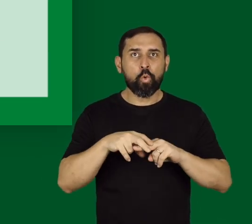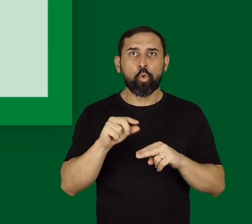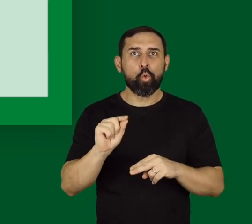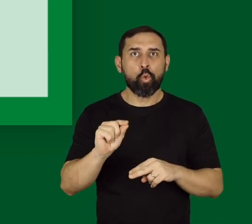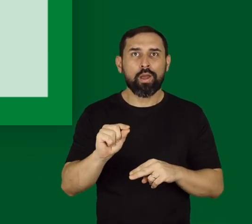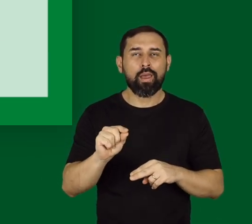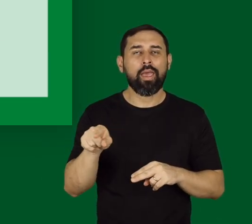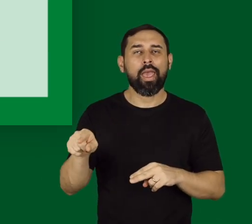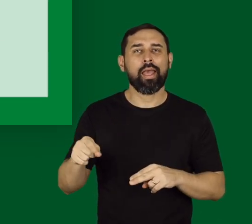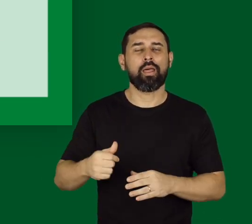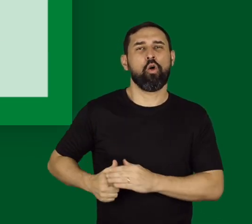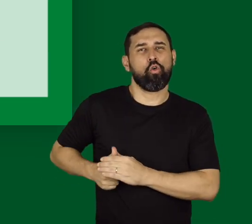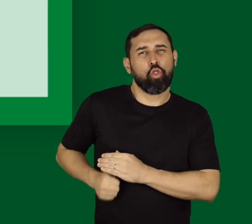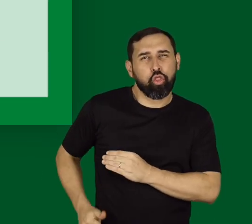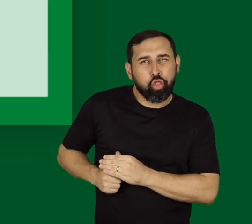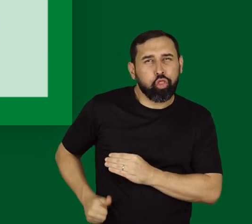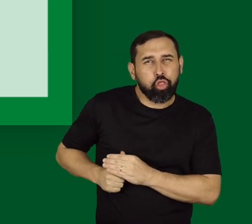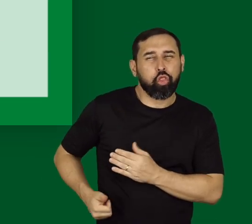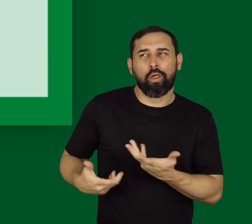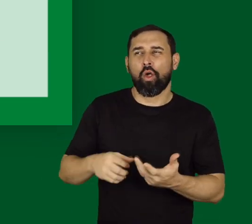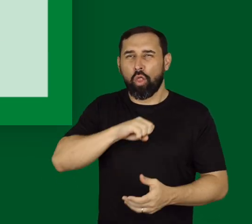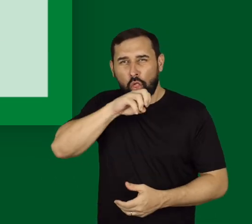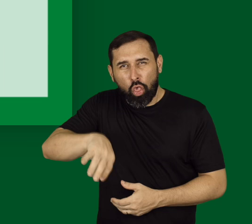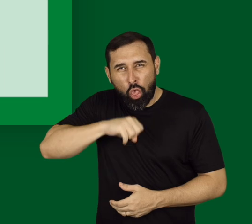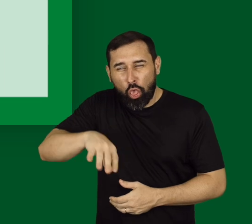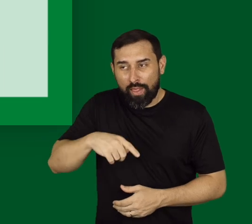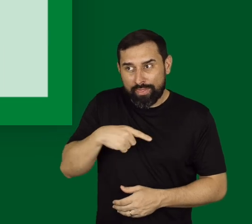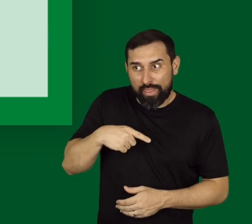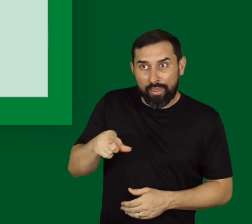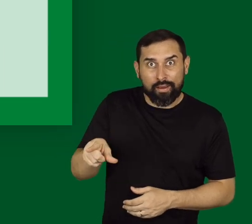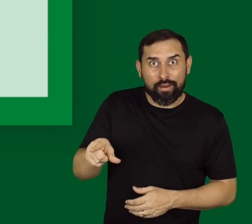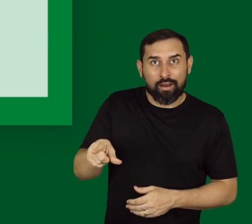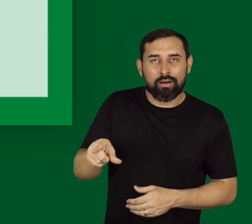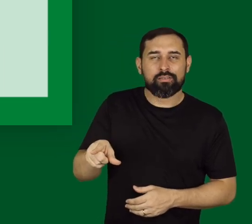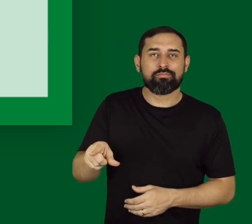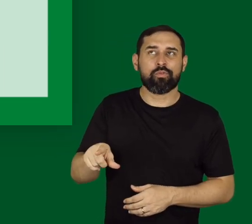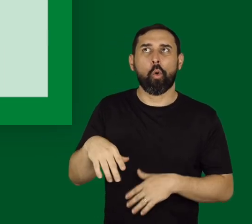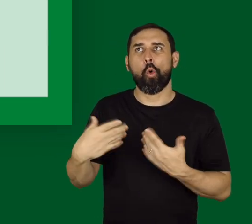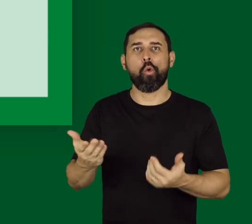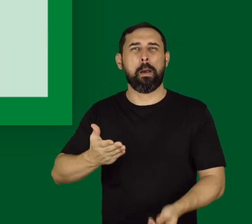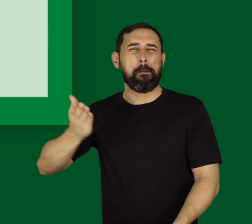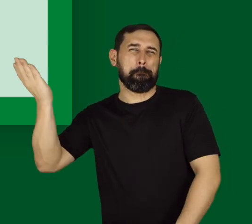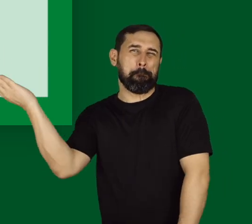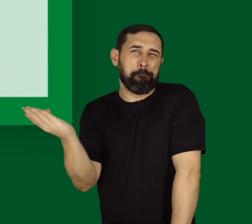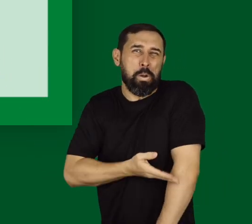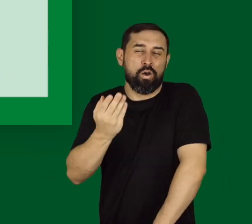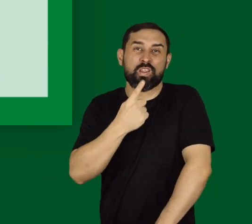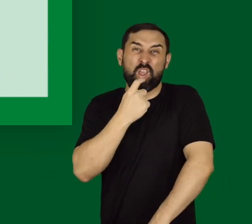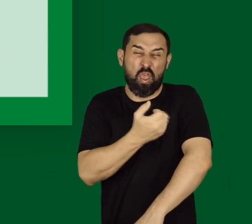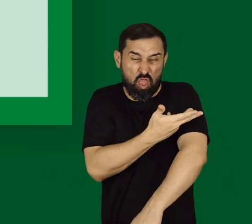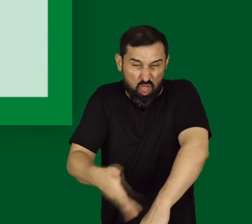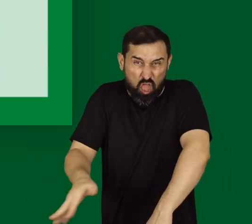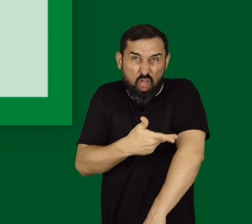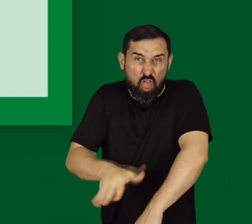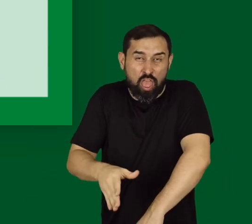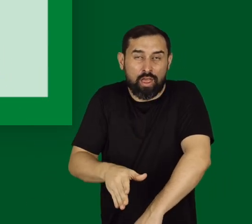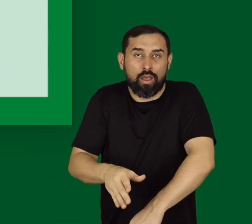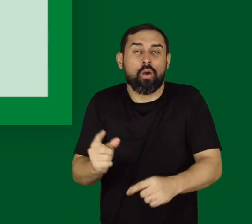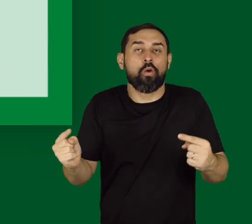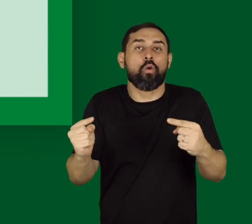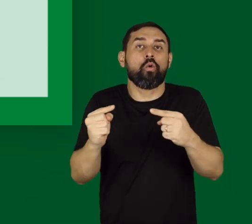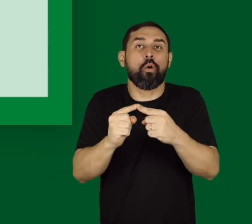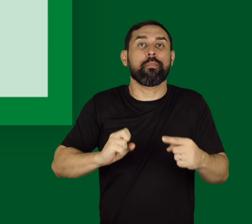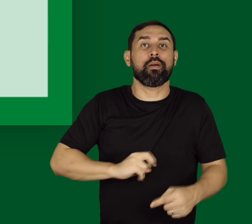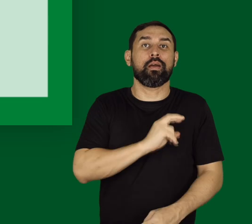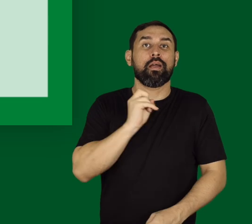caracterizado por perdas, nesse caso específico, diarreia e vômito, ou naquele paciente que foi politraumatizado, que teve um